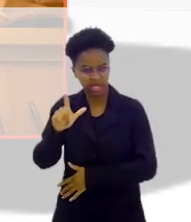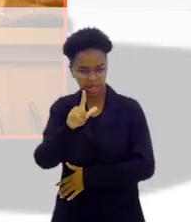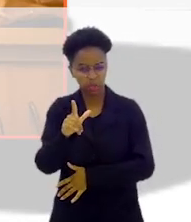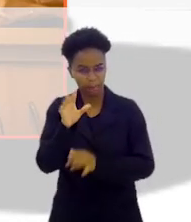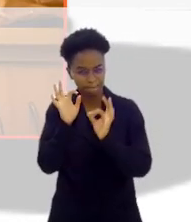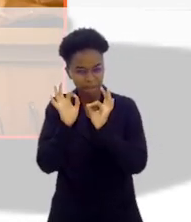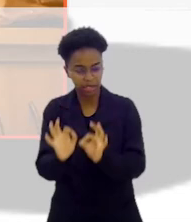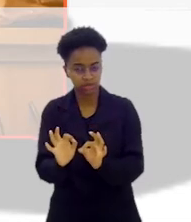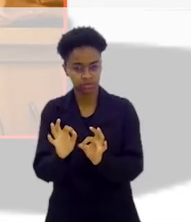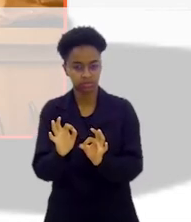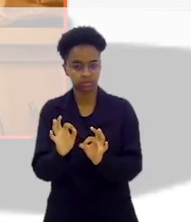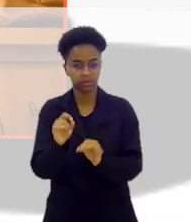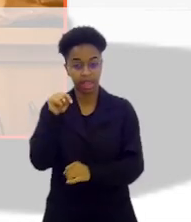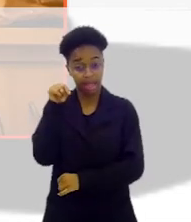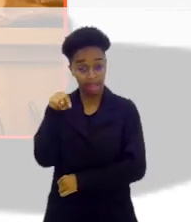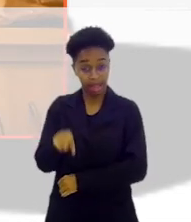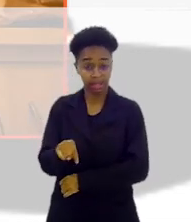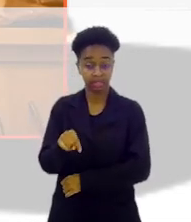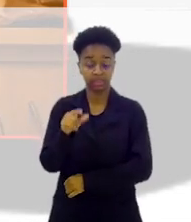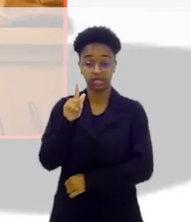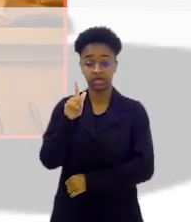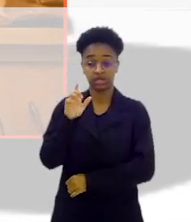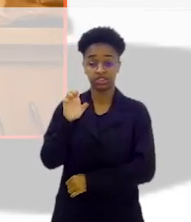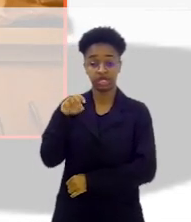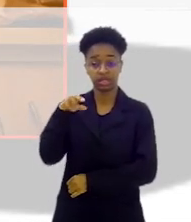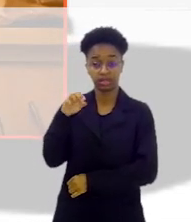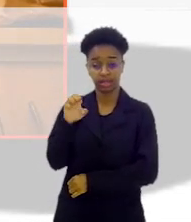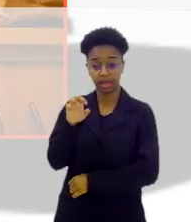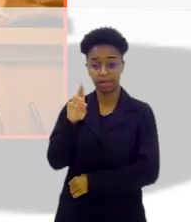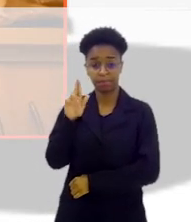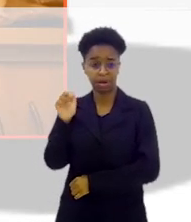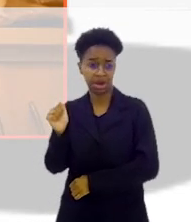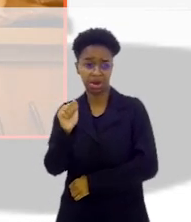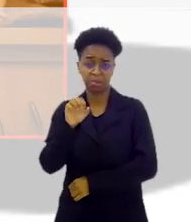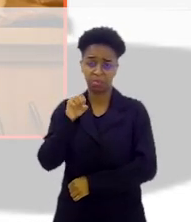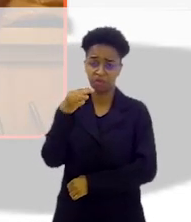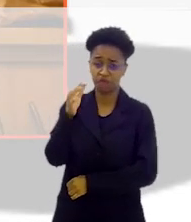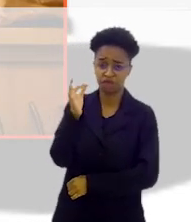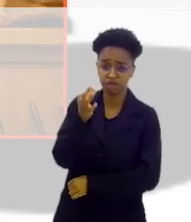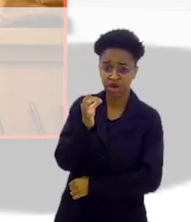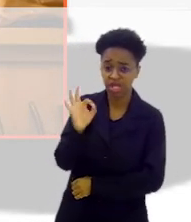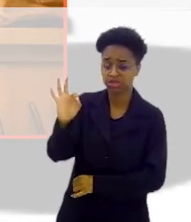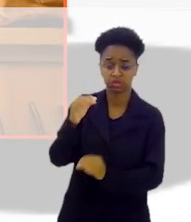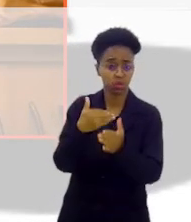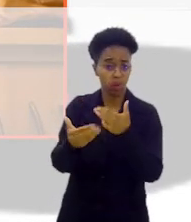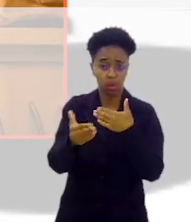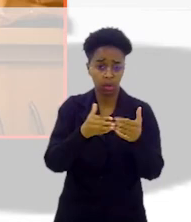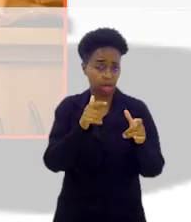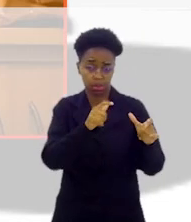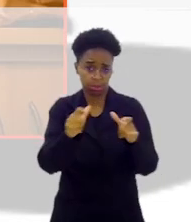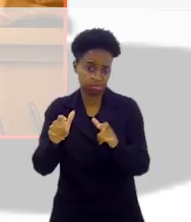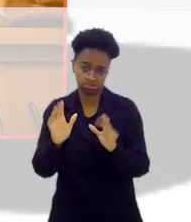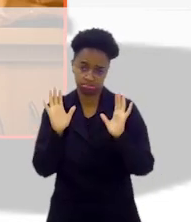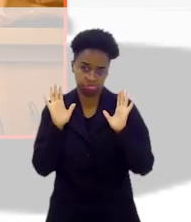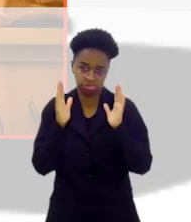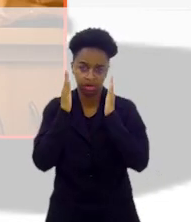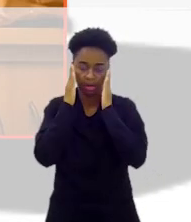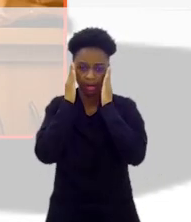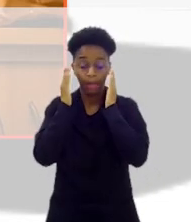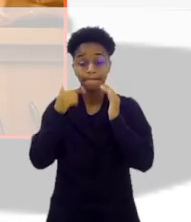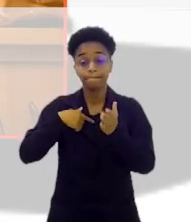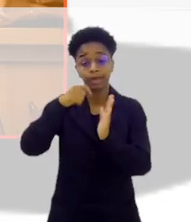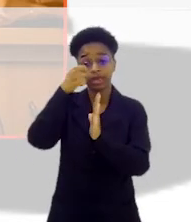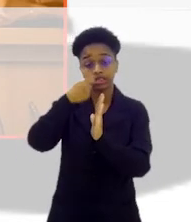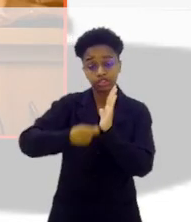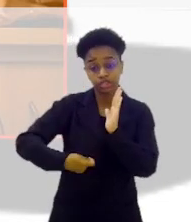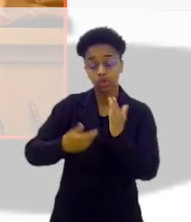literatura pura, aqui em Genebra, na França, onde quer que seja,